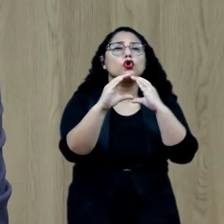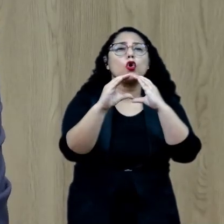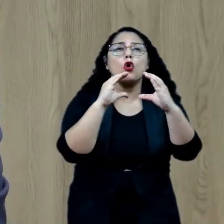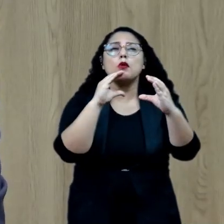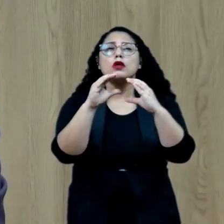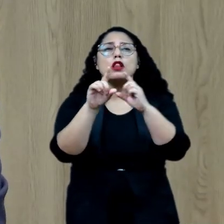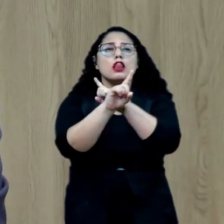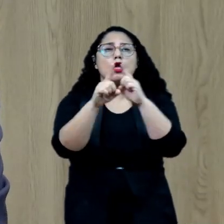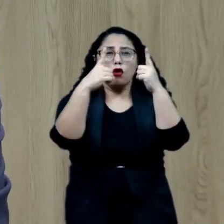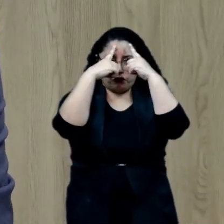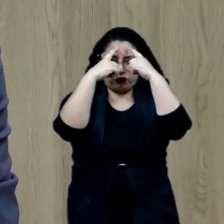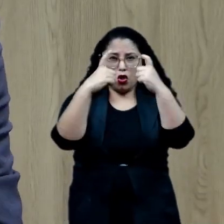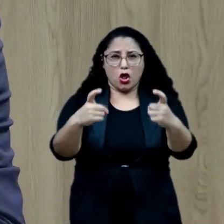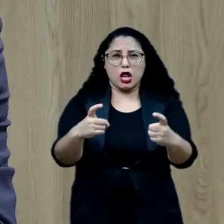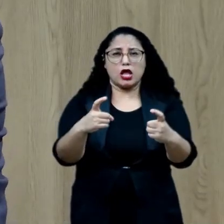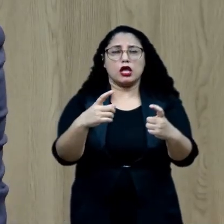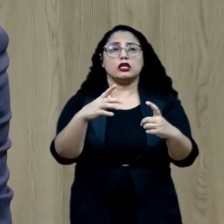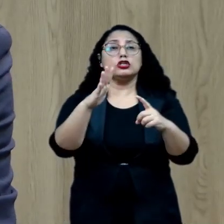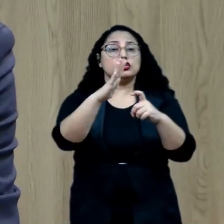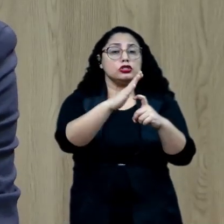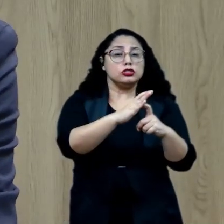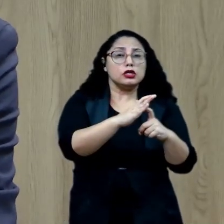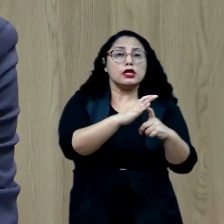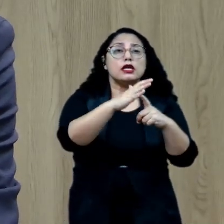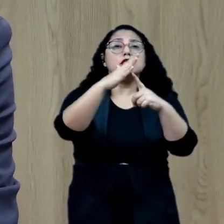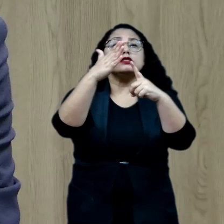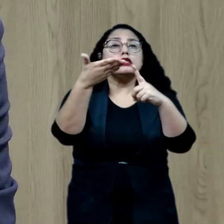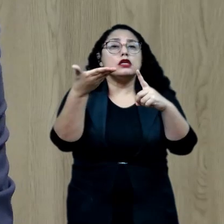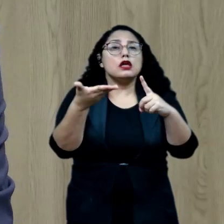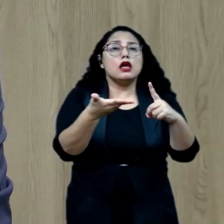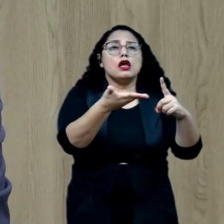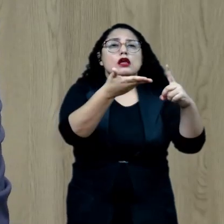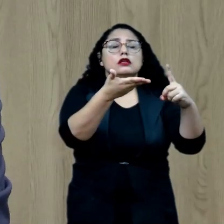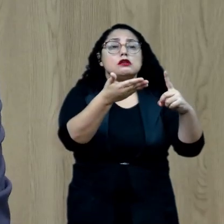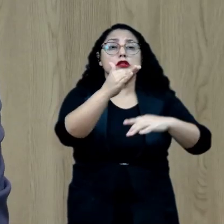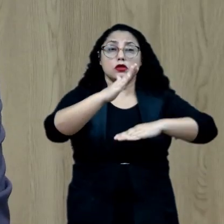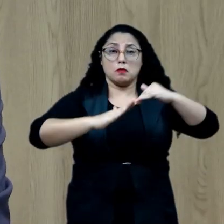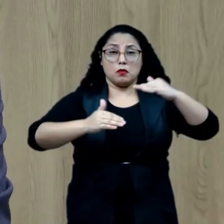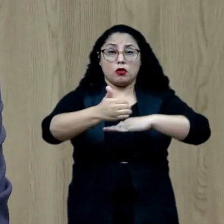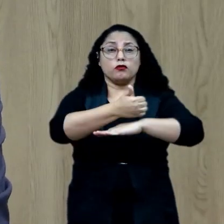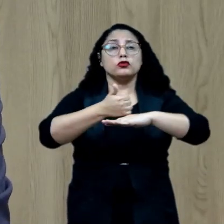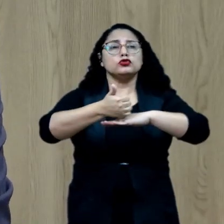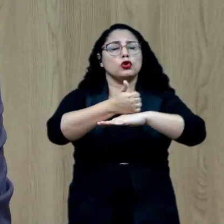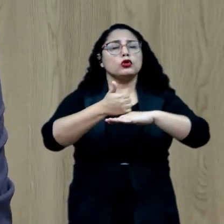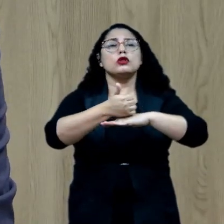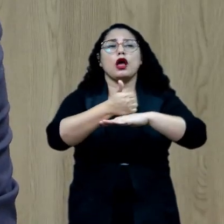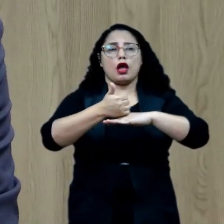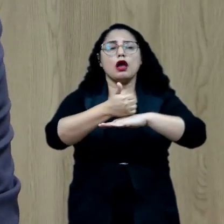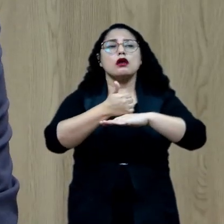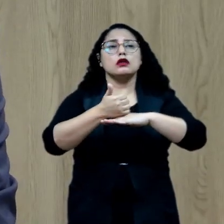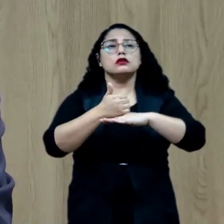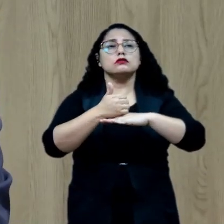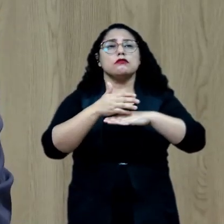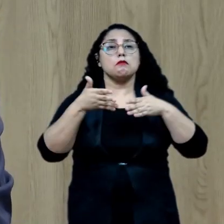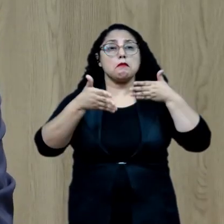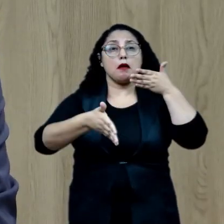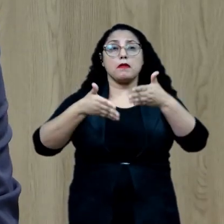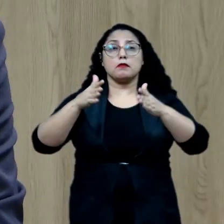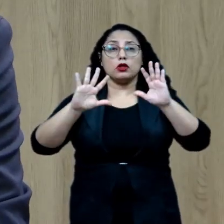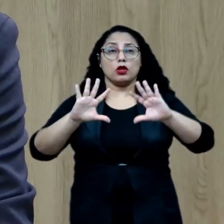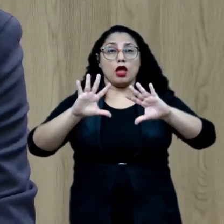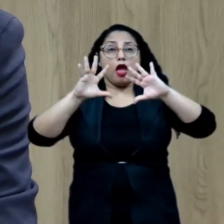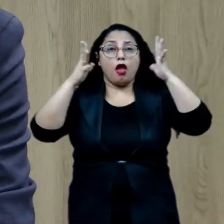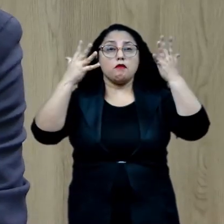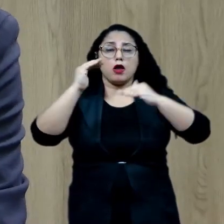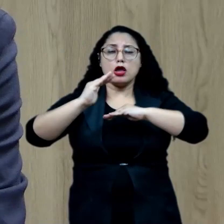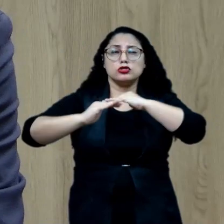não violenta, de resiliência, né? Então, esses profissionais normalmente vêm participar dos eventos